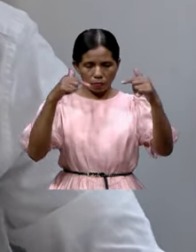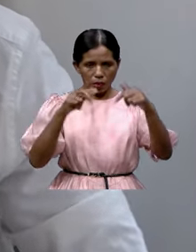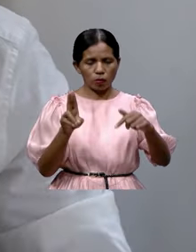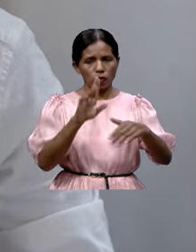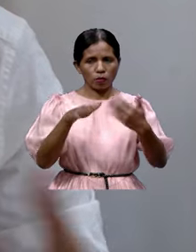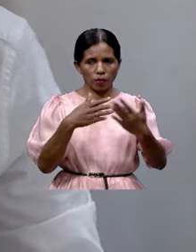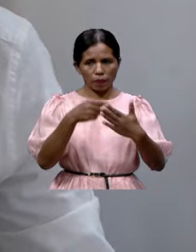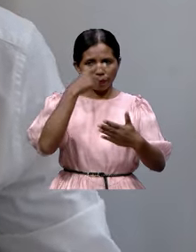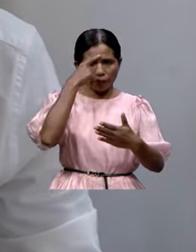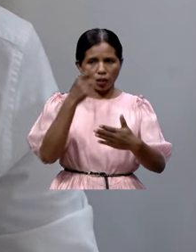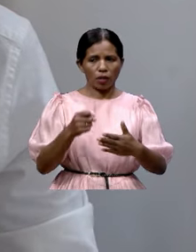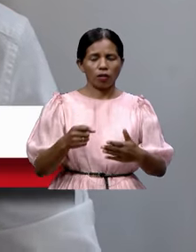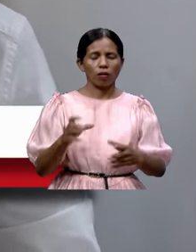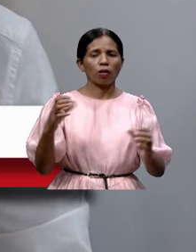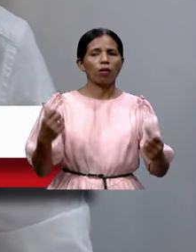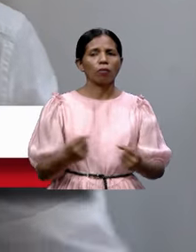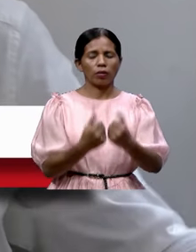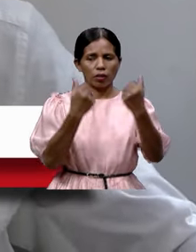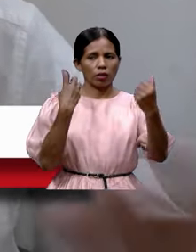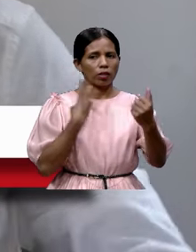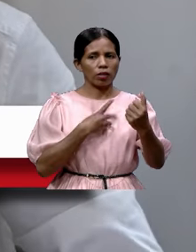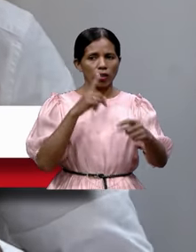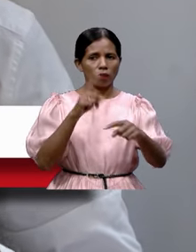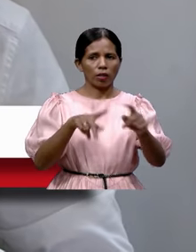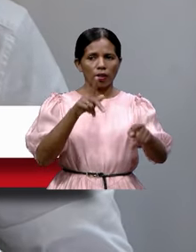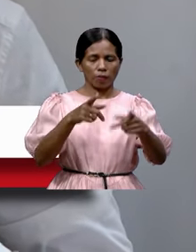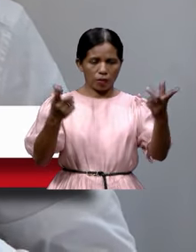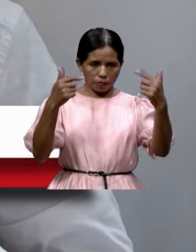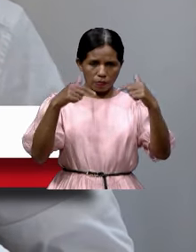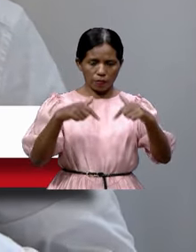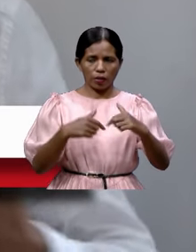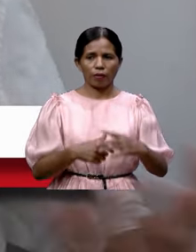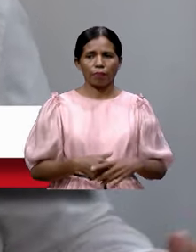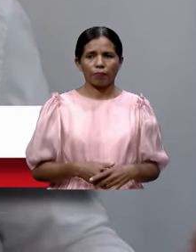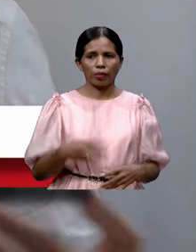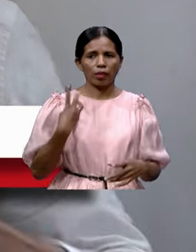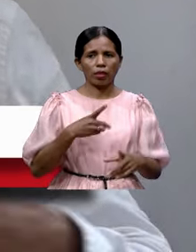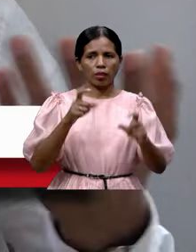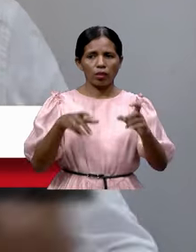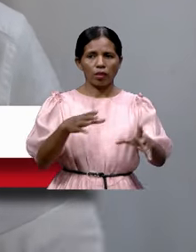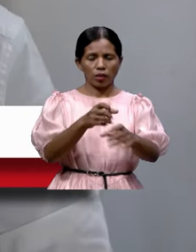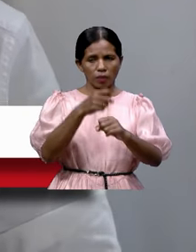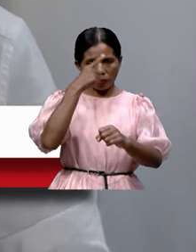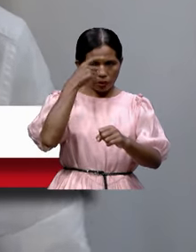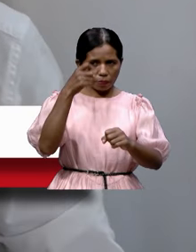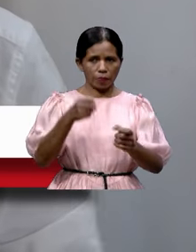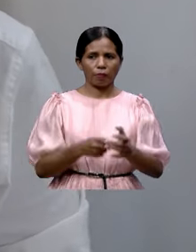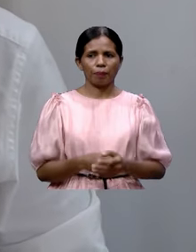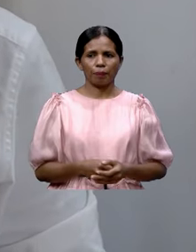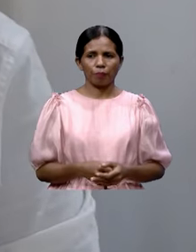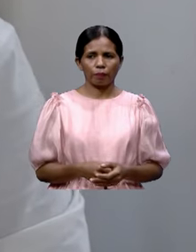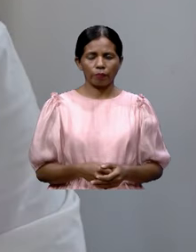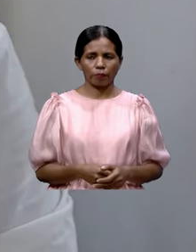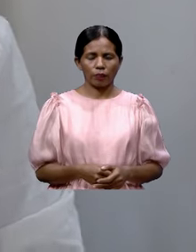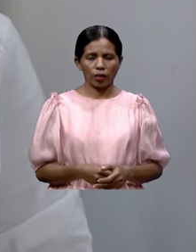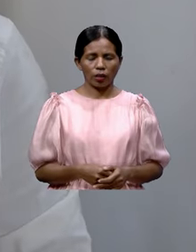ne kompetisaun, ita la bele bandu e matama. Ita tengi simu tamba ne,